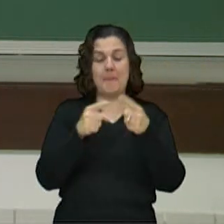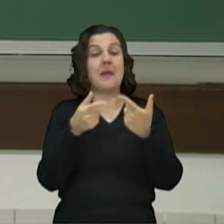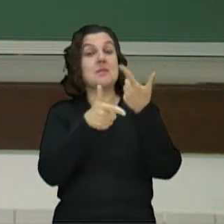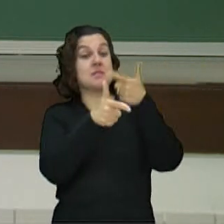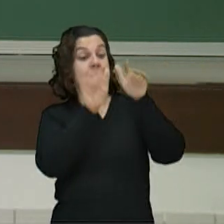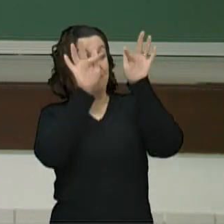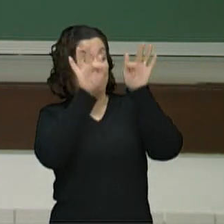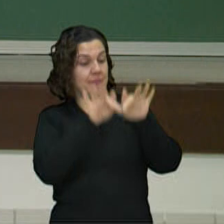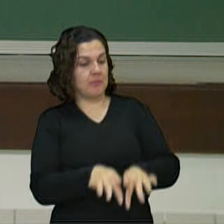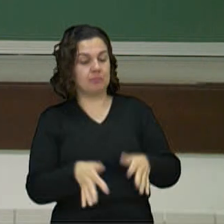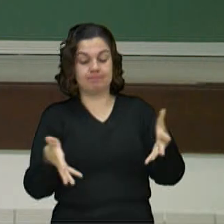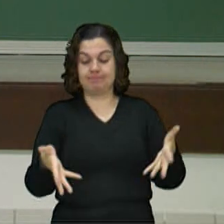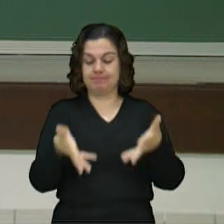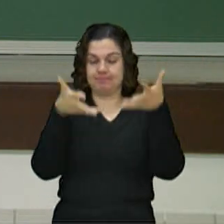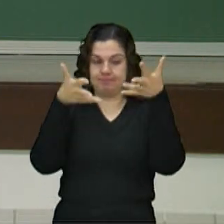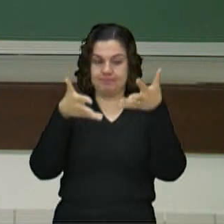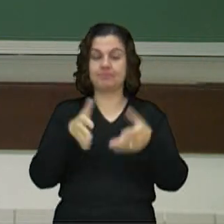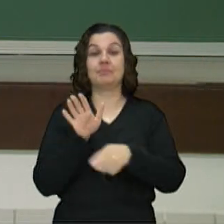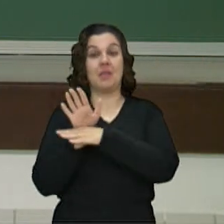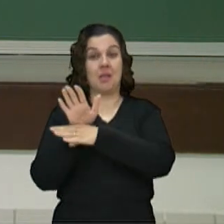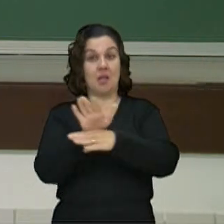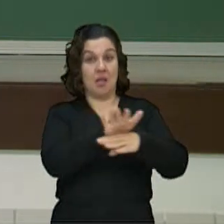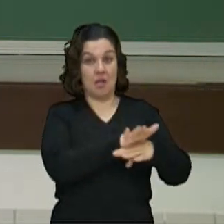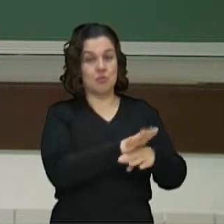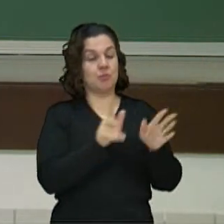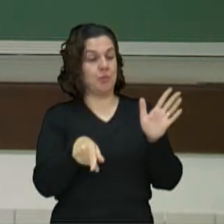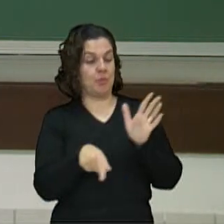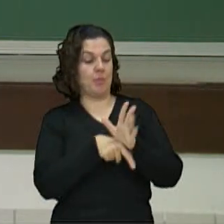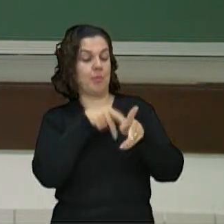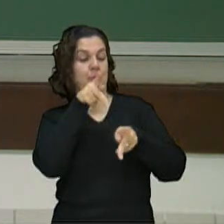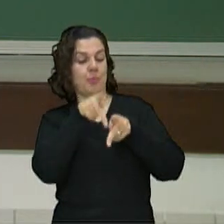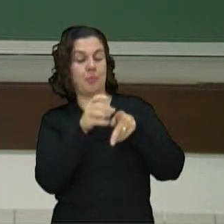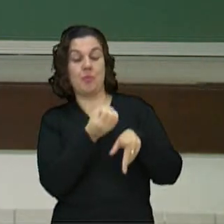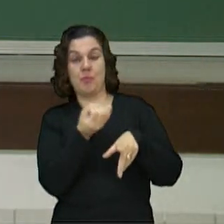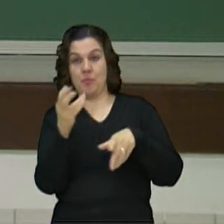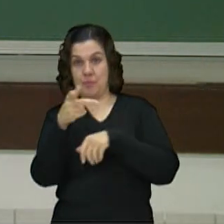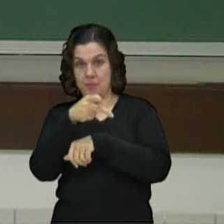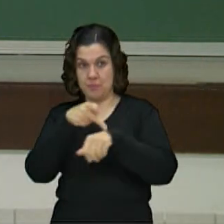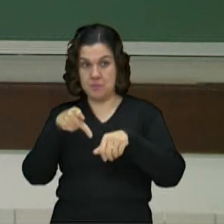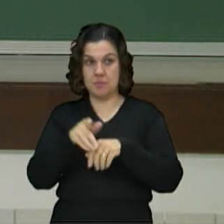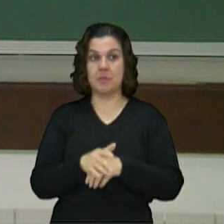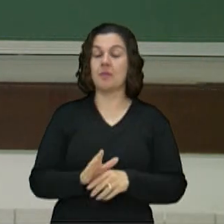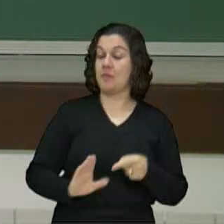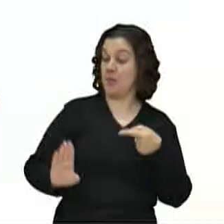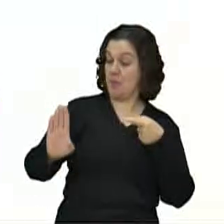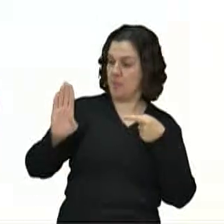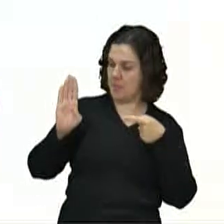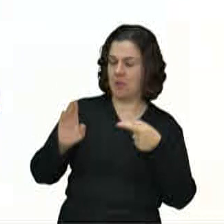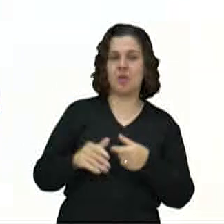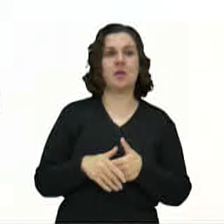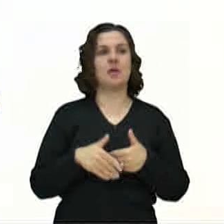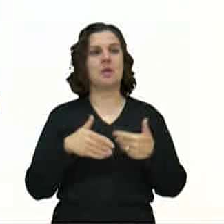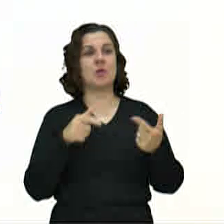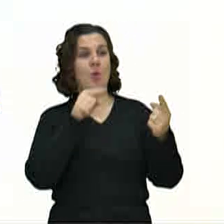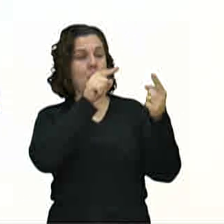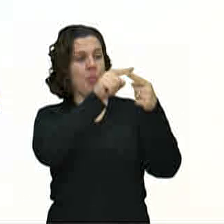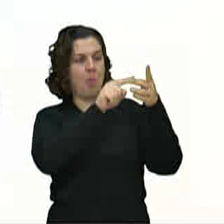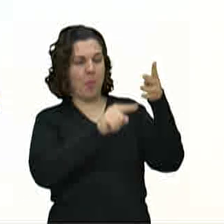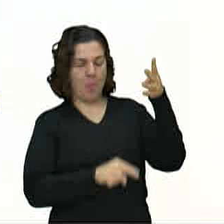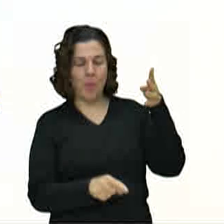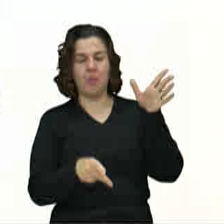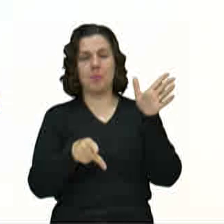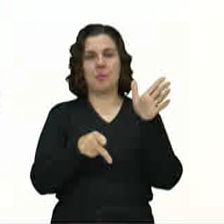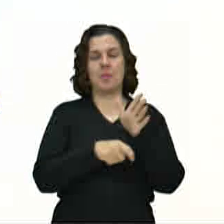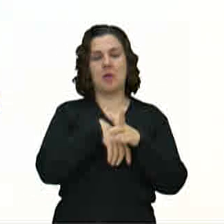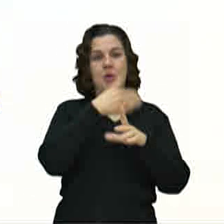então, ganharam apoio de parte da população em alguns países. B. Aponte as características